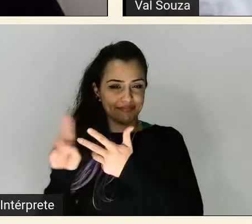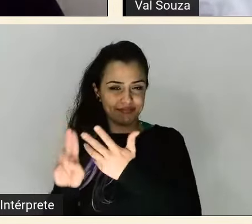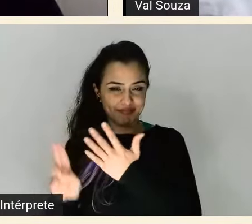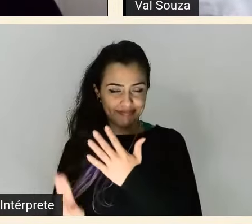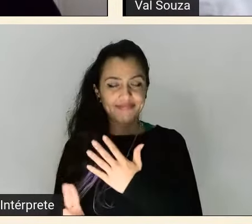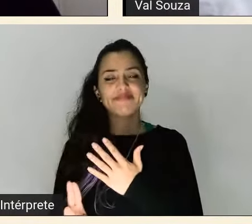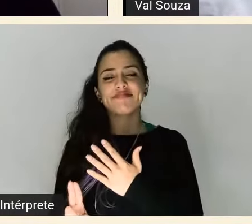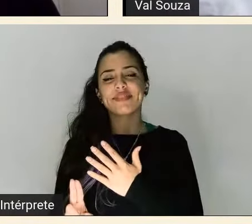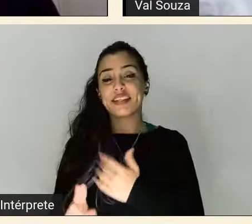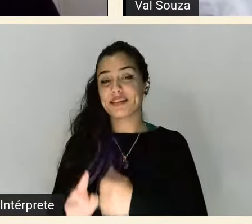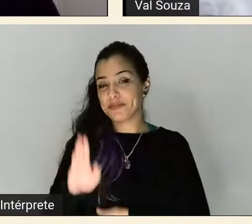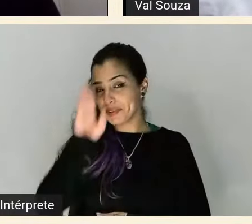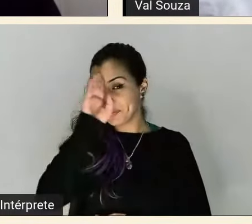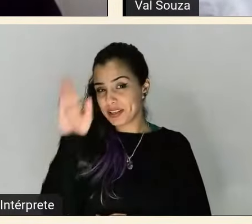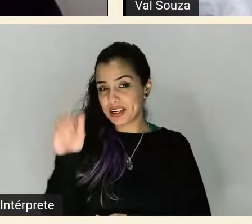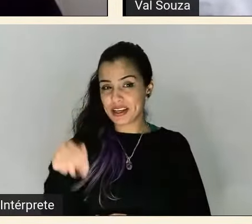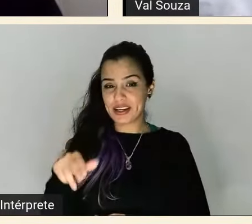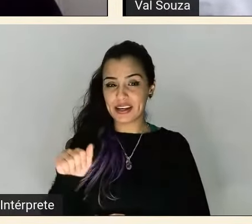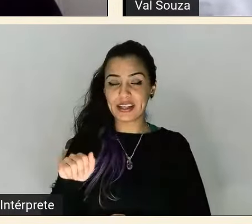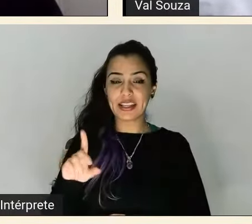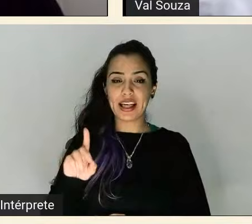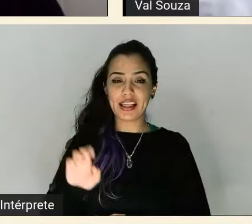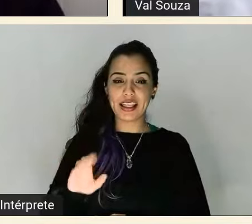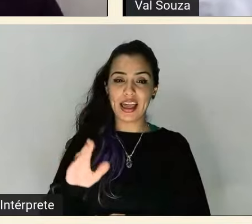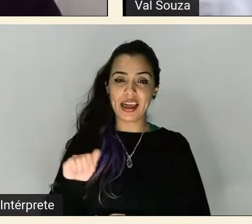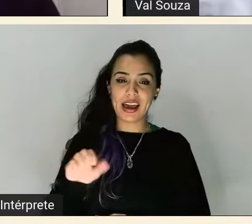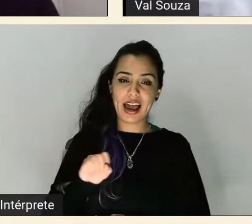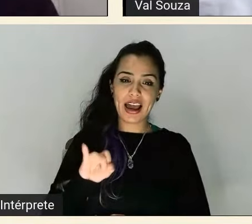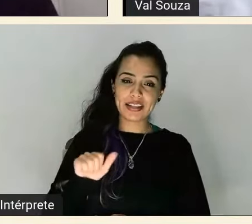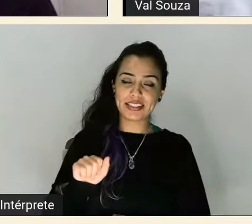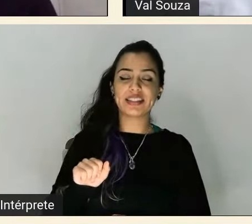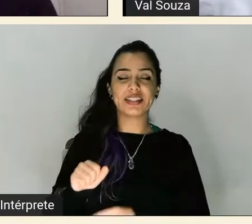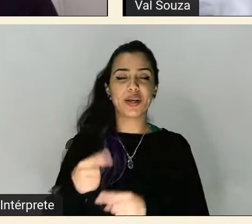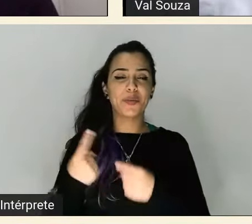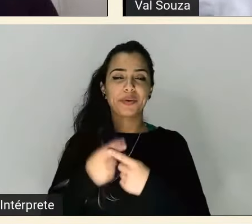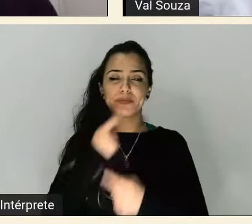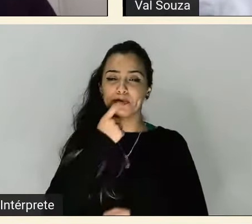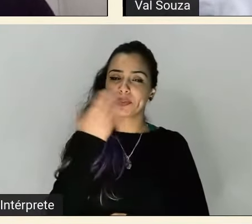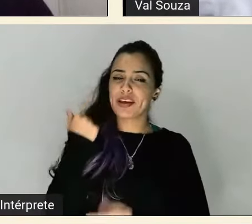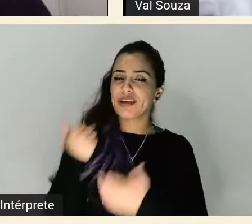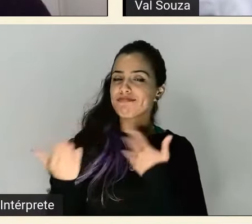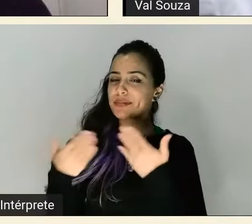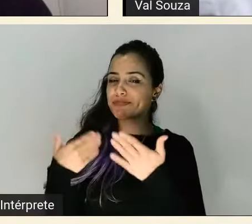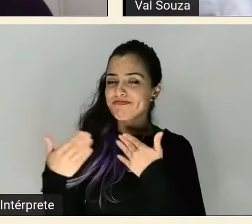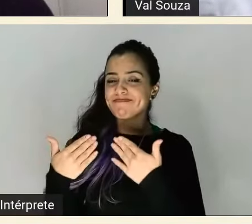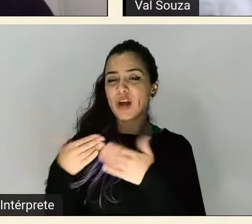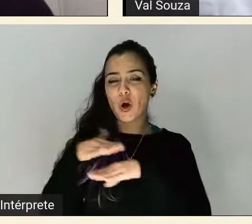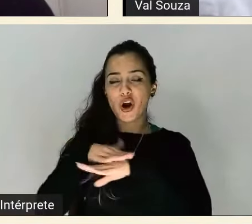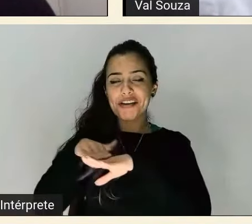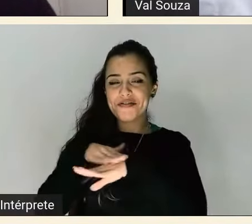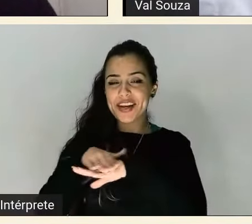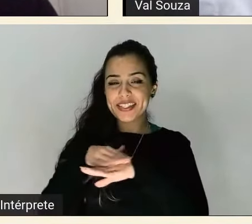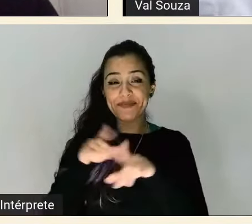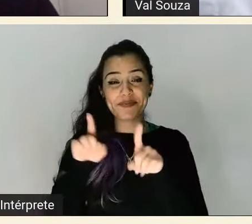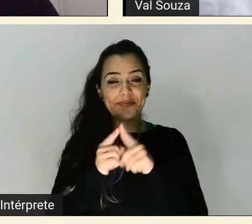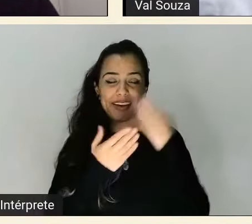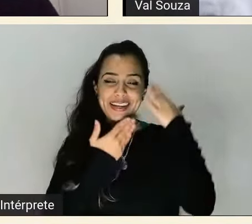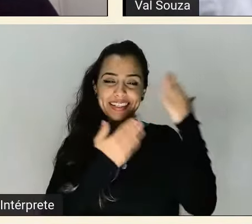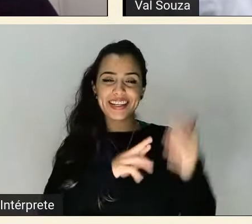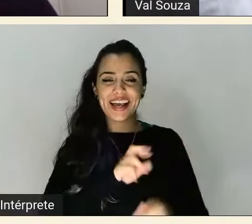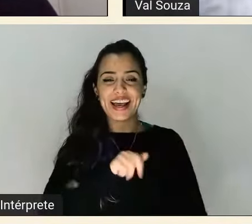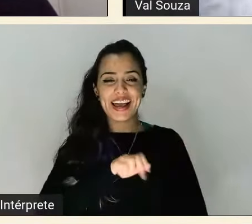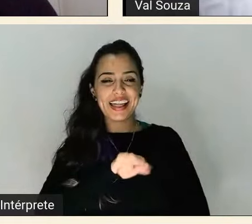Cássia pelas conversas aí que a gente teve nesses últimos dias. Agradecer a Renata e ao Rafael aí